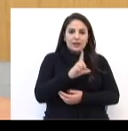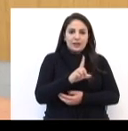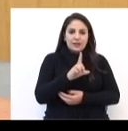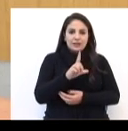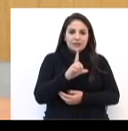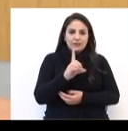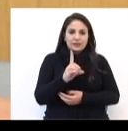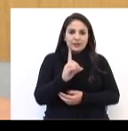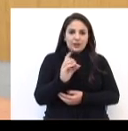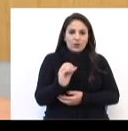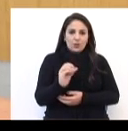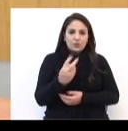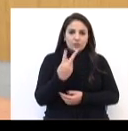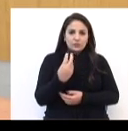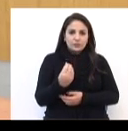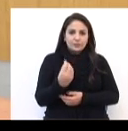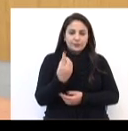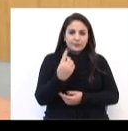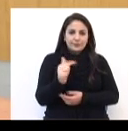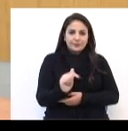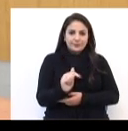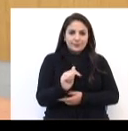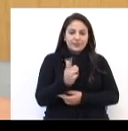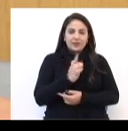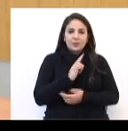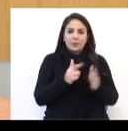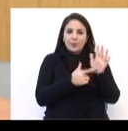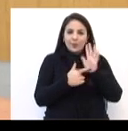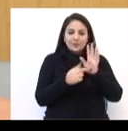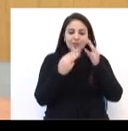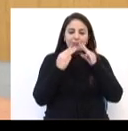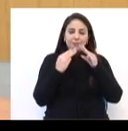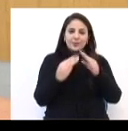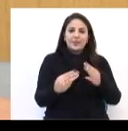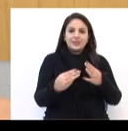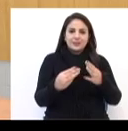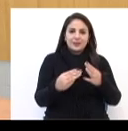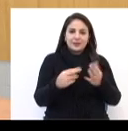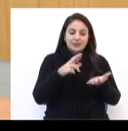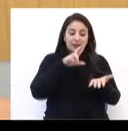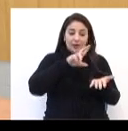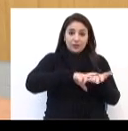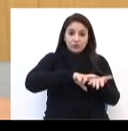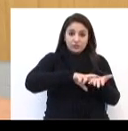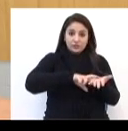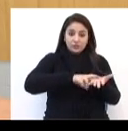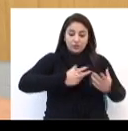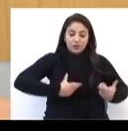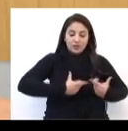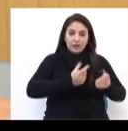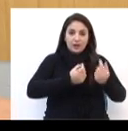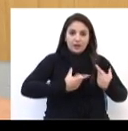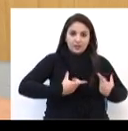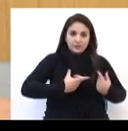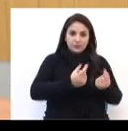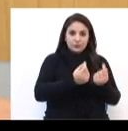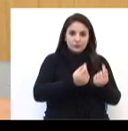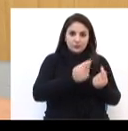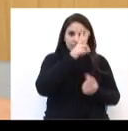A LDO de 2017 apresenta as metas de receita e despesa dos poderes